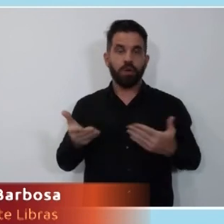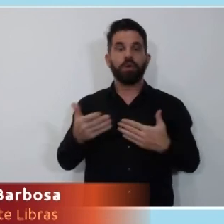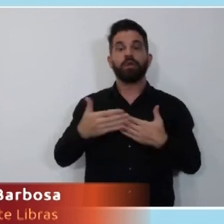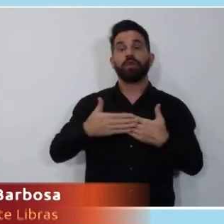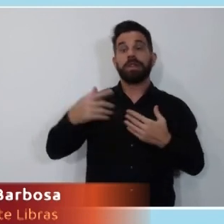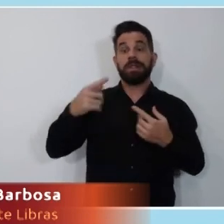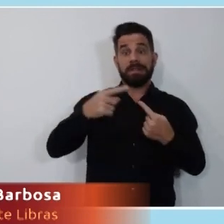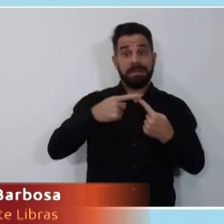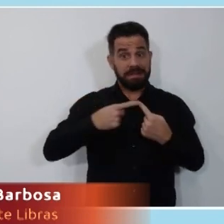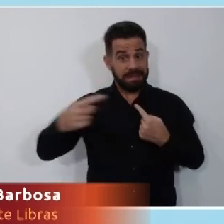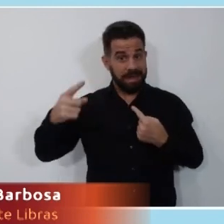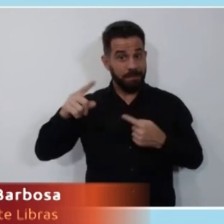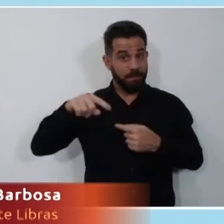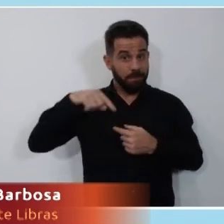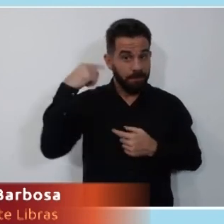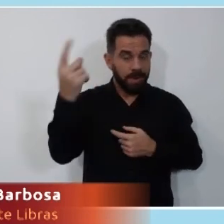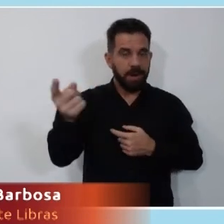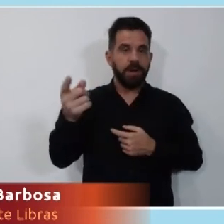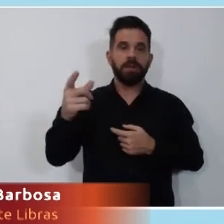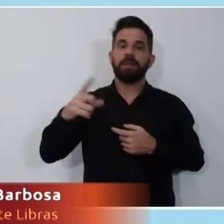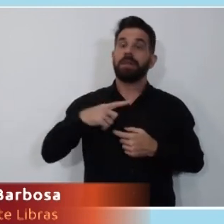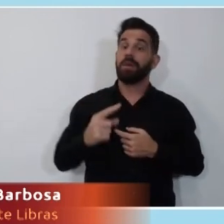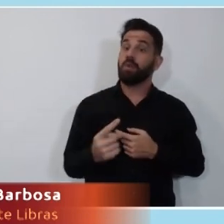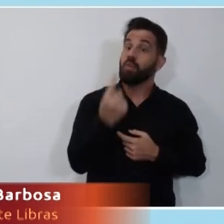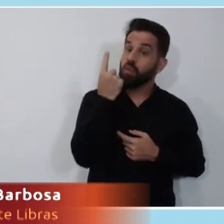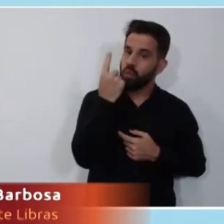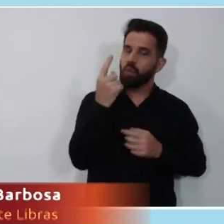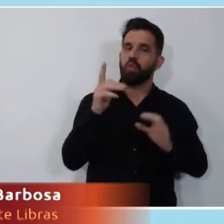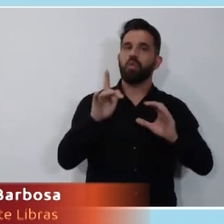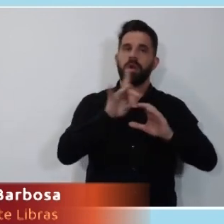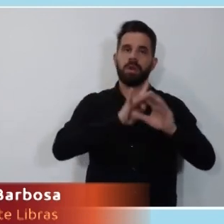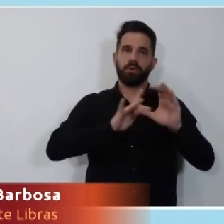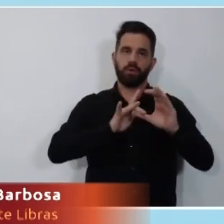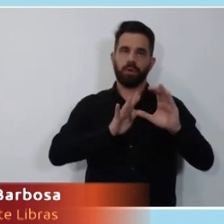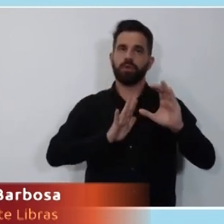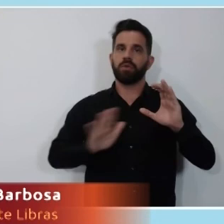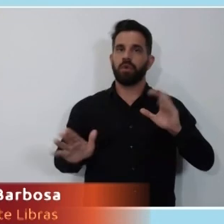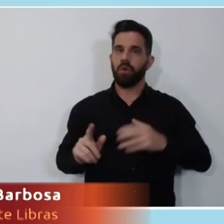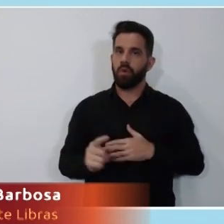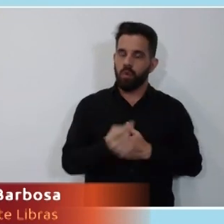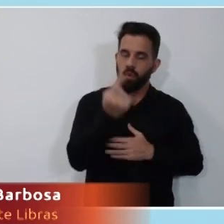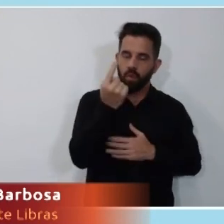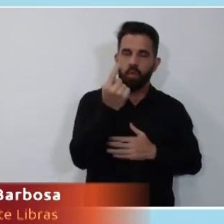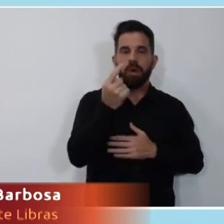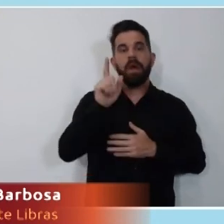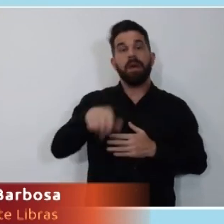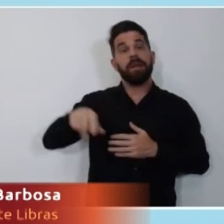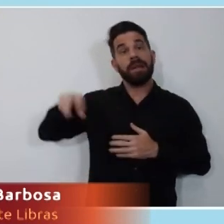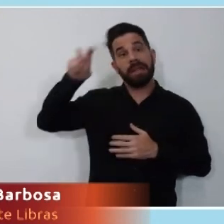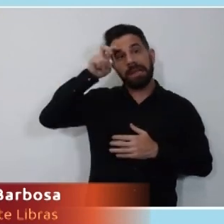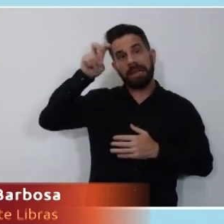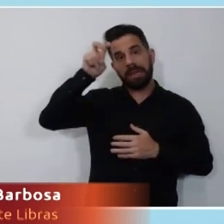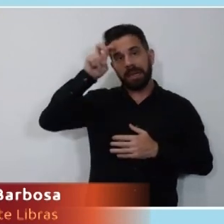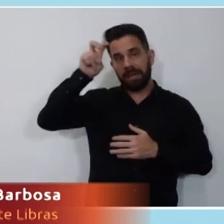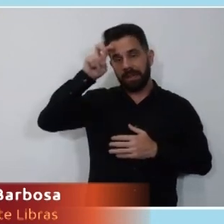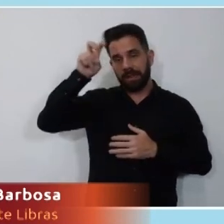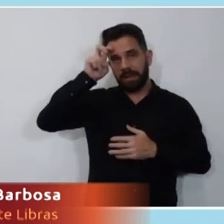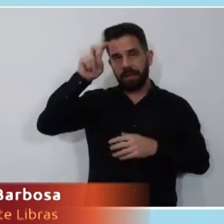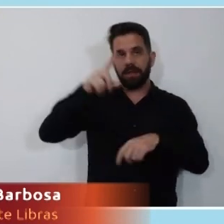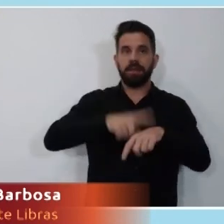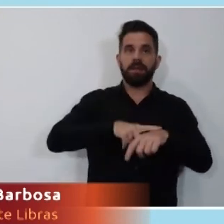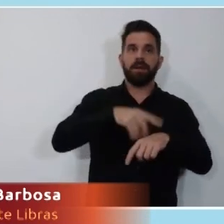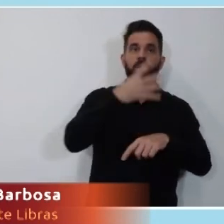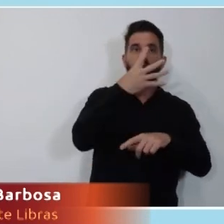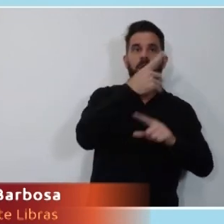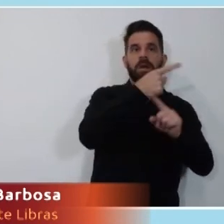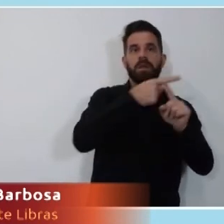vem, nós teremos apenas uma exibição semanal. O Conexões vai ao ar, então, às quintas-feiras, das 4h30